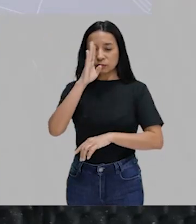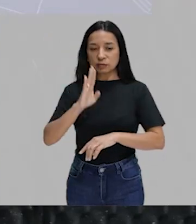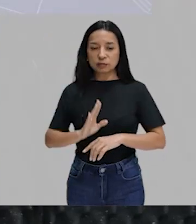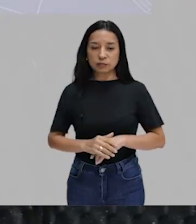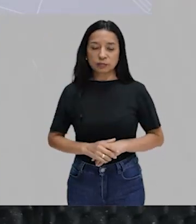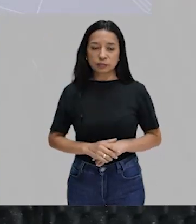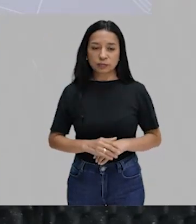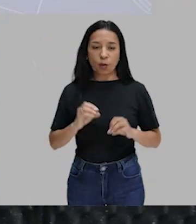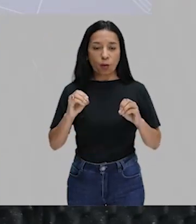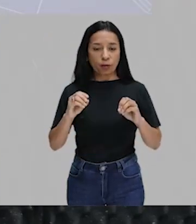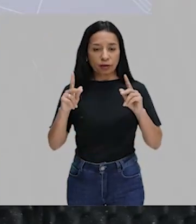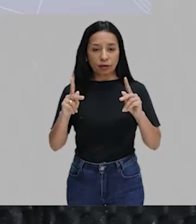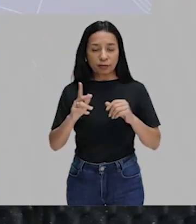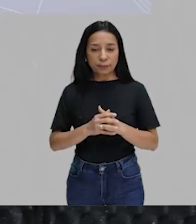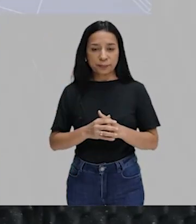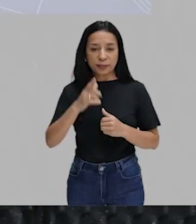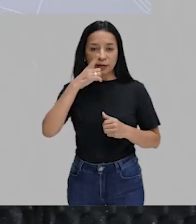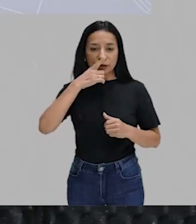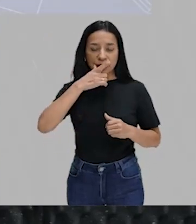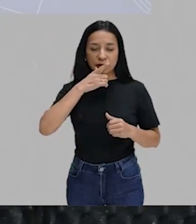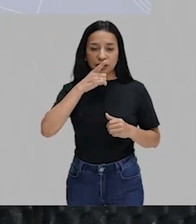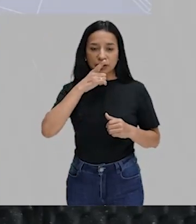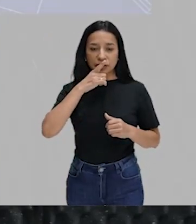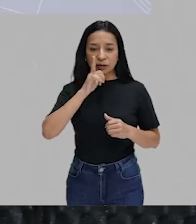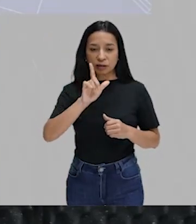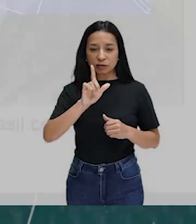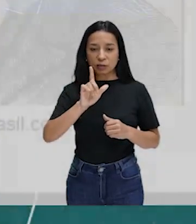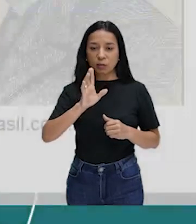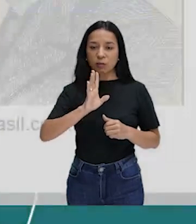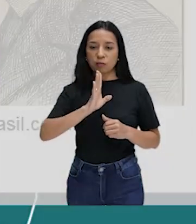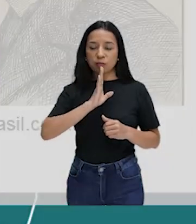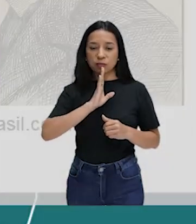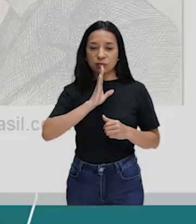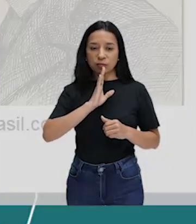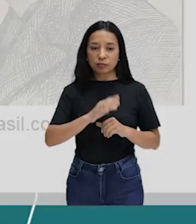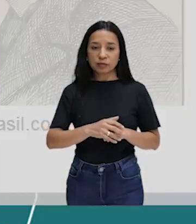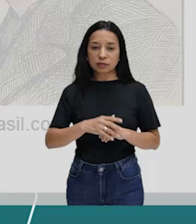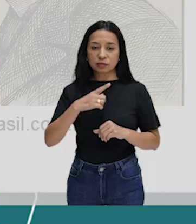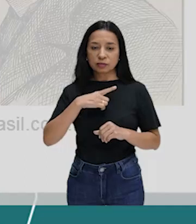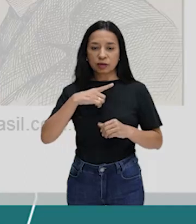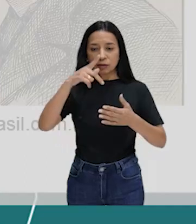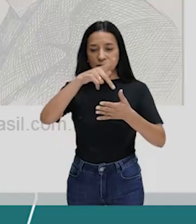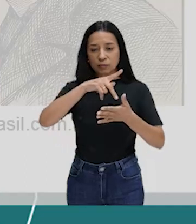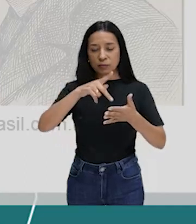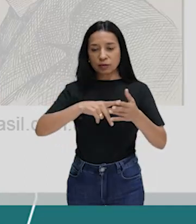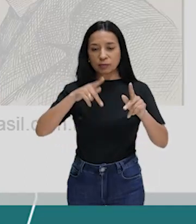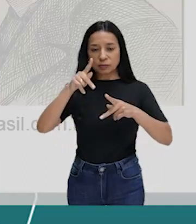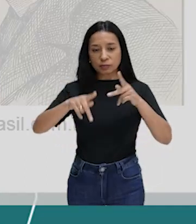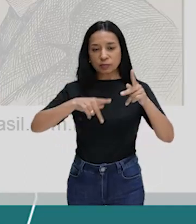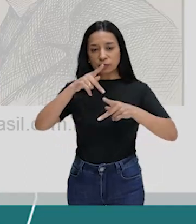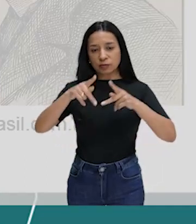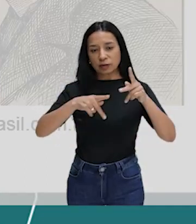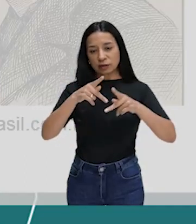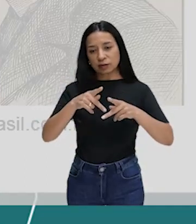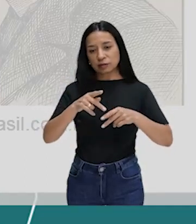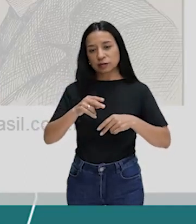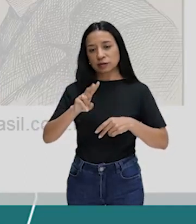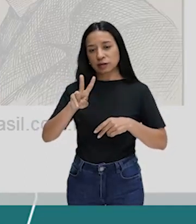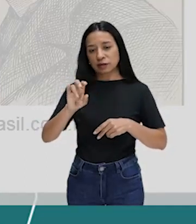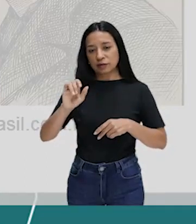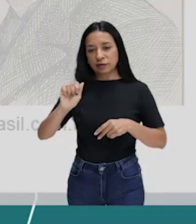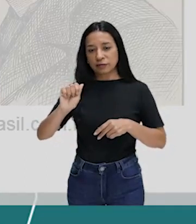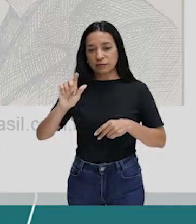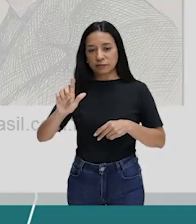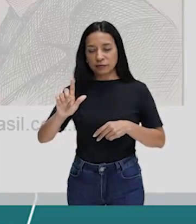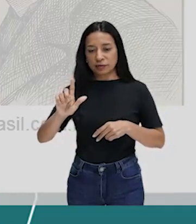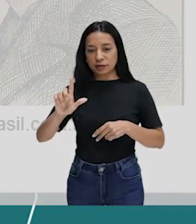bom? Ganhou reconhecimento, já falei. Ele tem poemas populares como Via Láctea, eu também